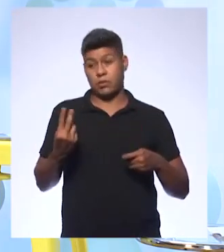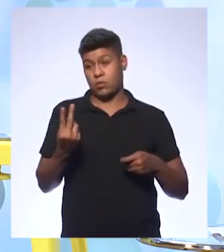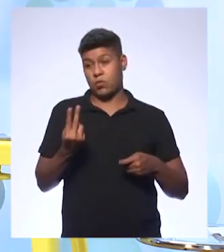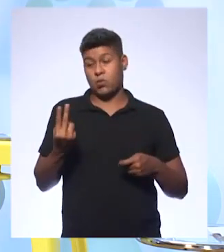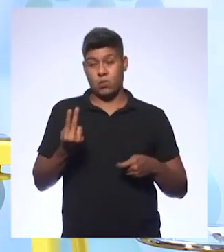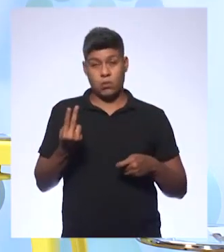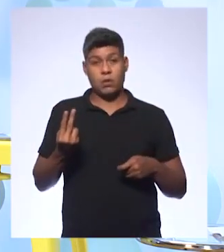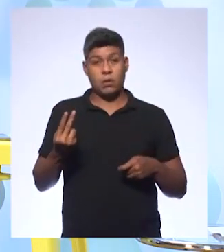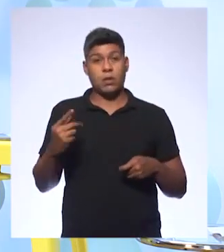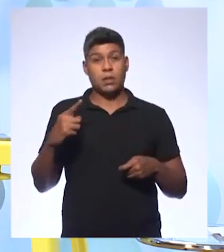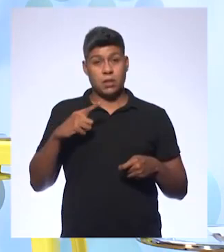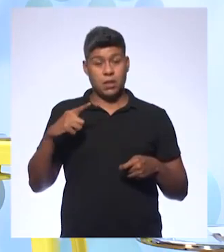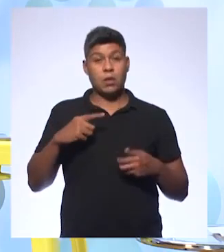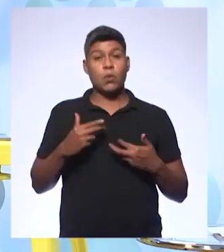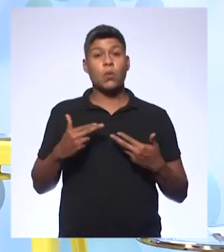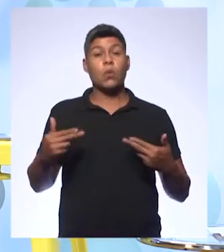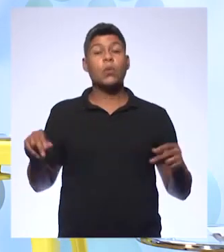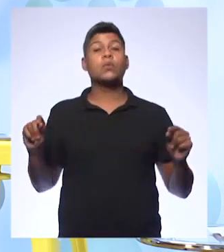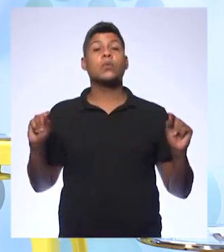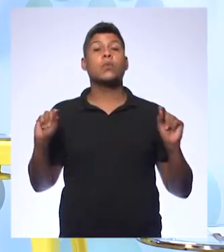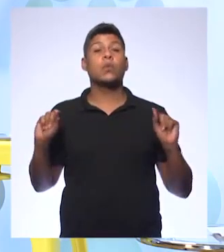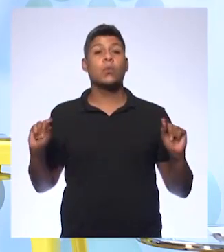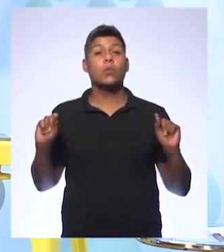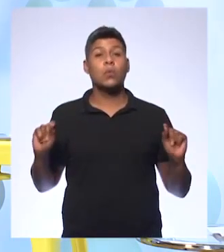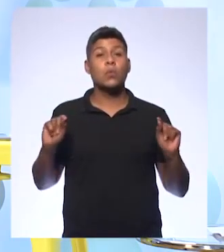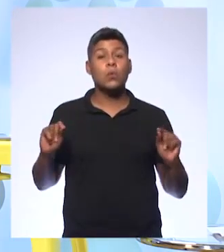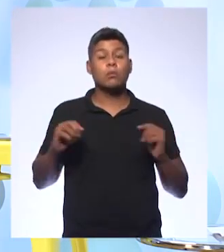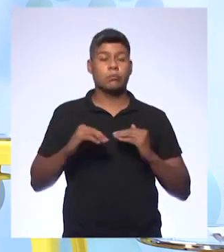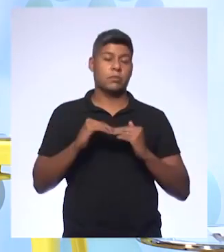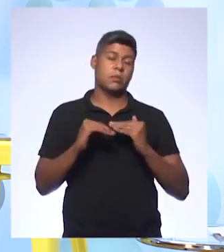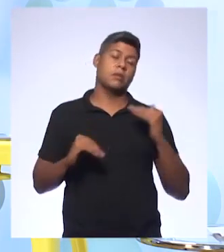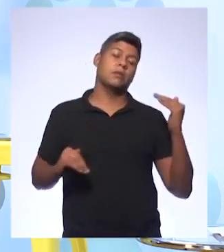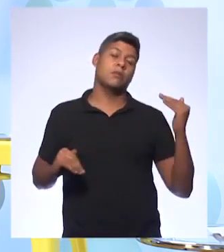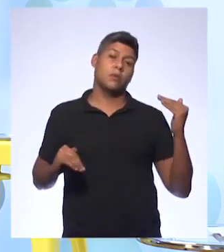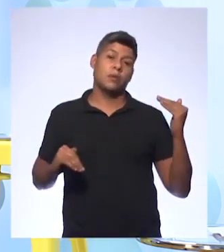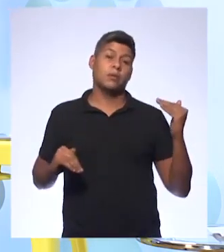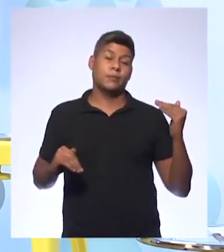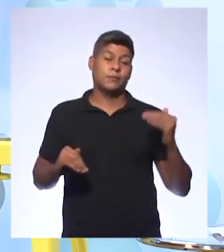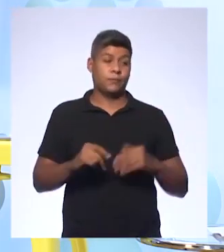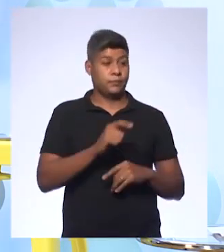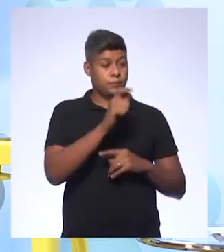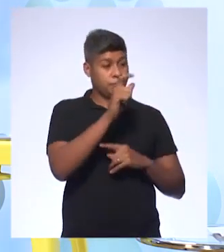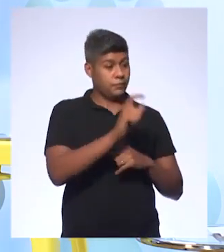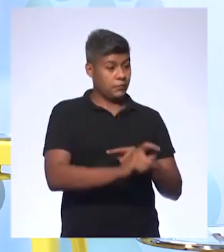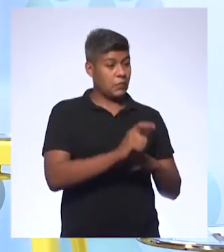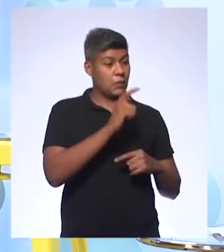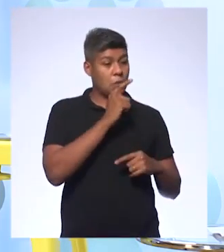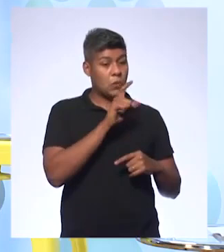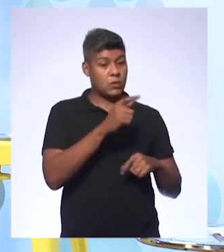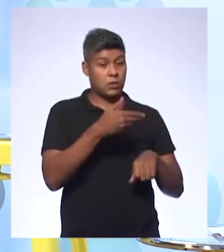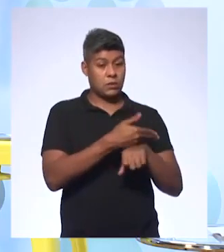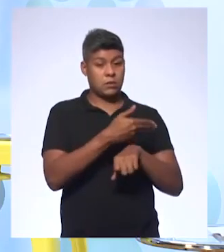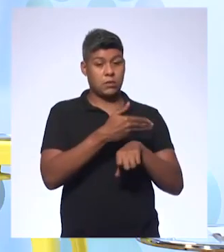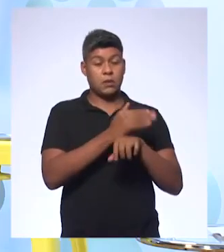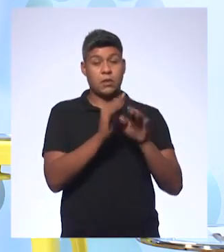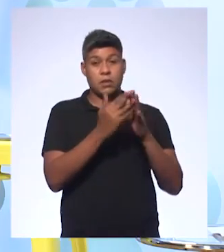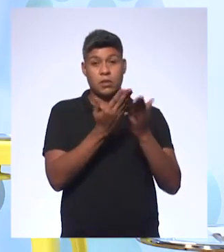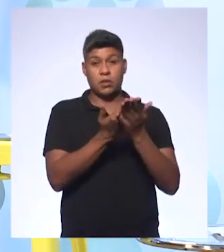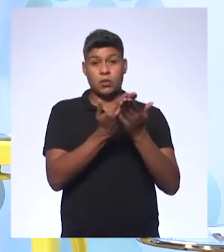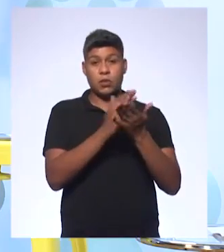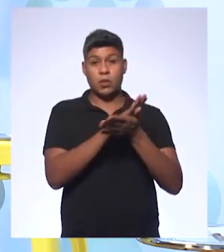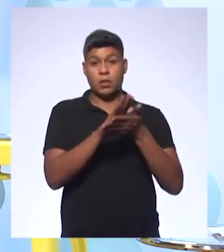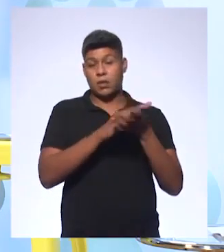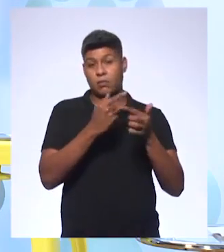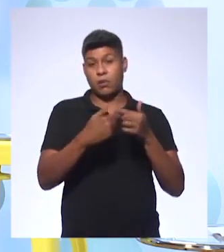elas possuem situações de desigualdade. Só que essa pessoa que não consegue nem frequentar a escola porque passa